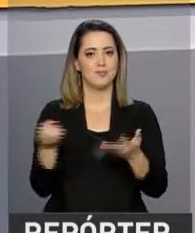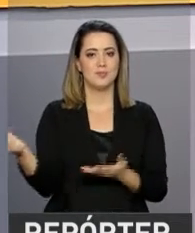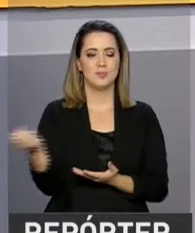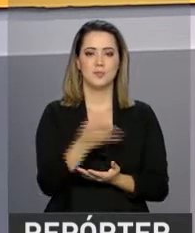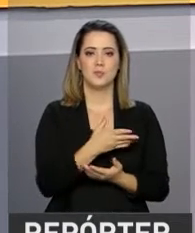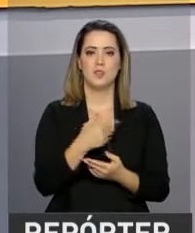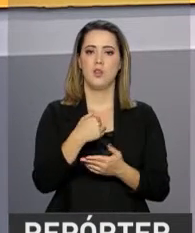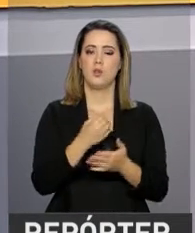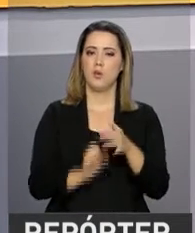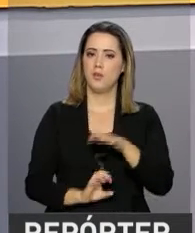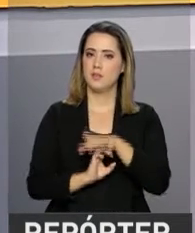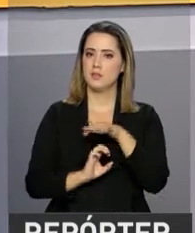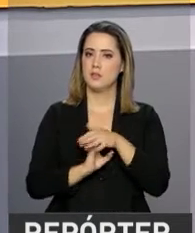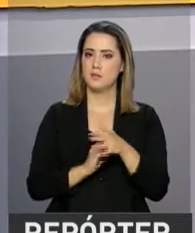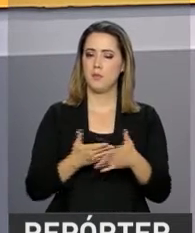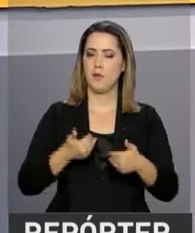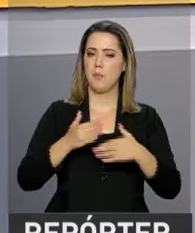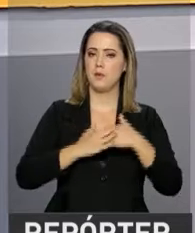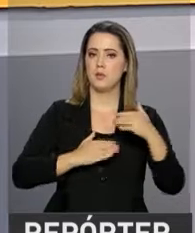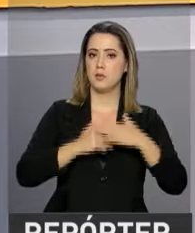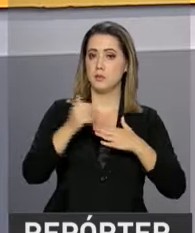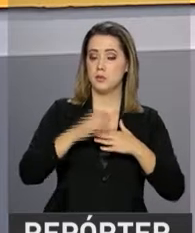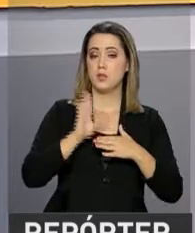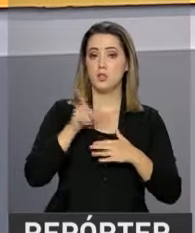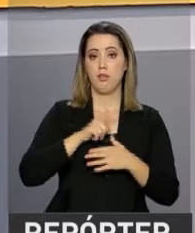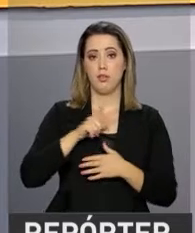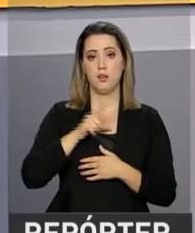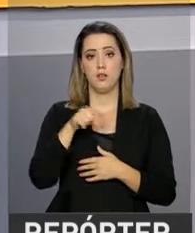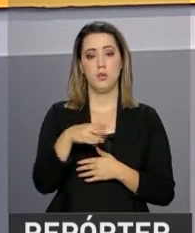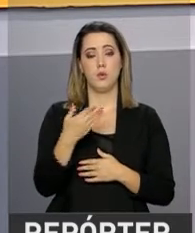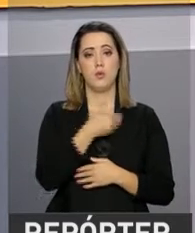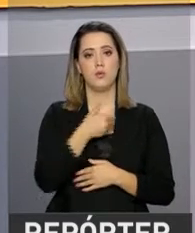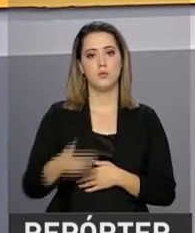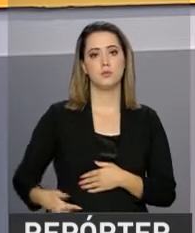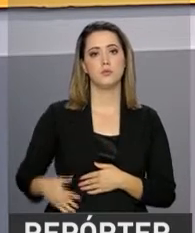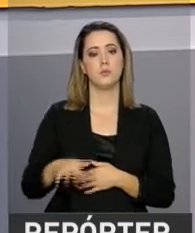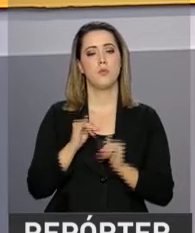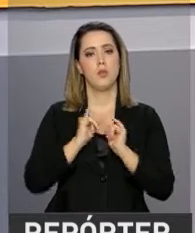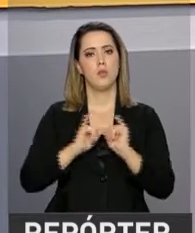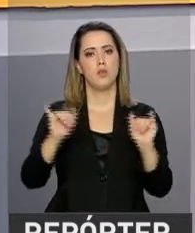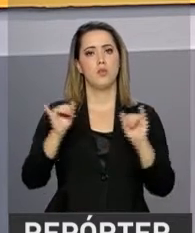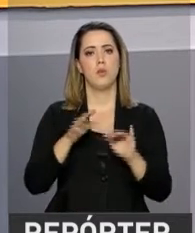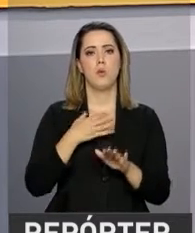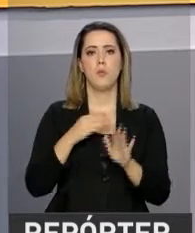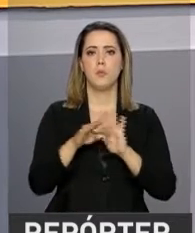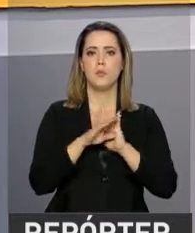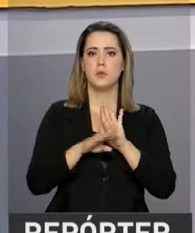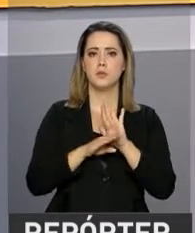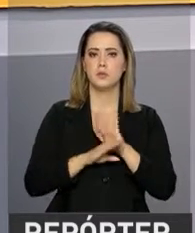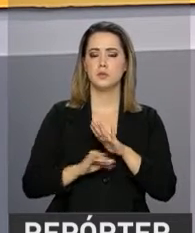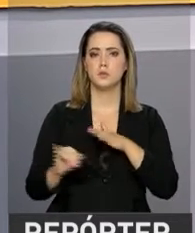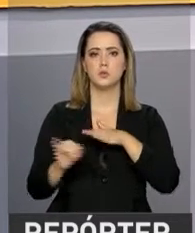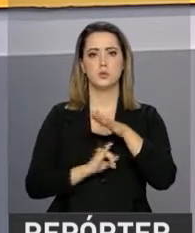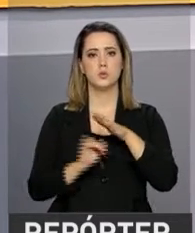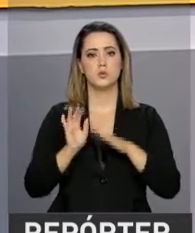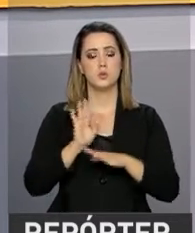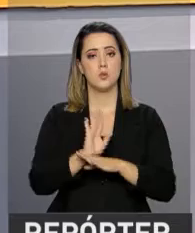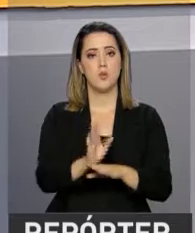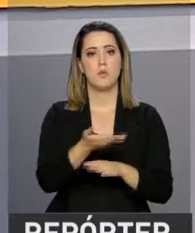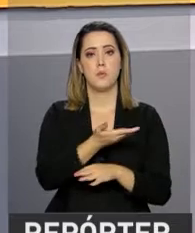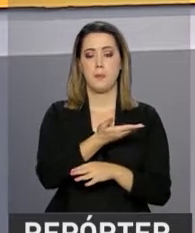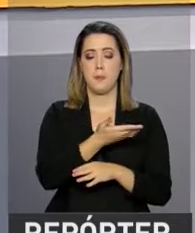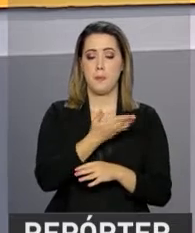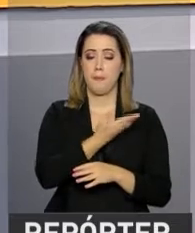e qualificar quem já tem uma pequena empresa o governo lança o programa instituição amiga do empreendedor a repórter